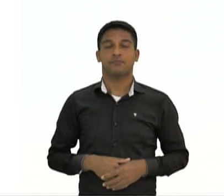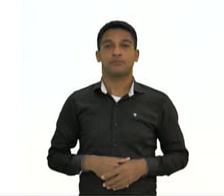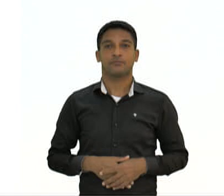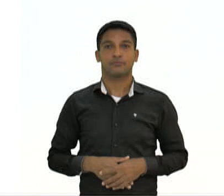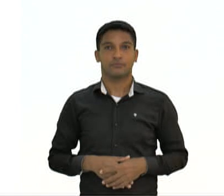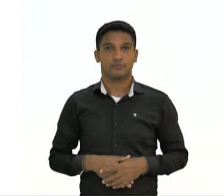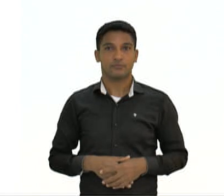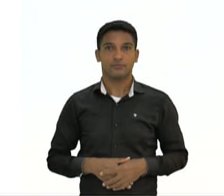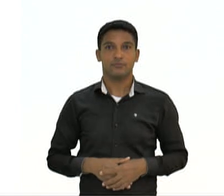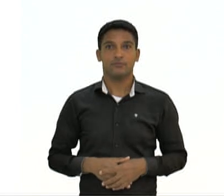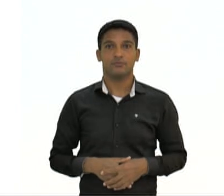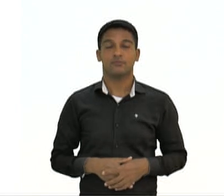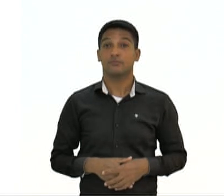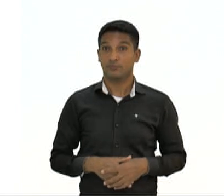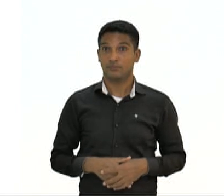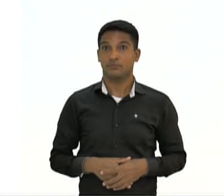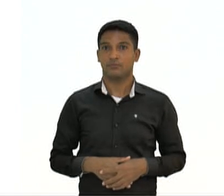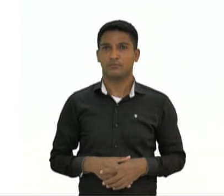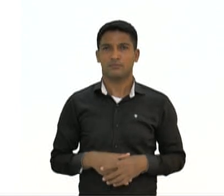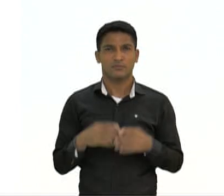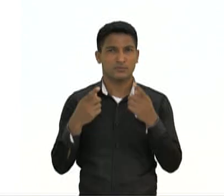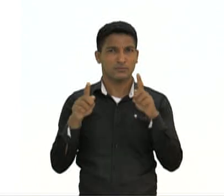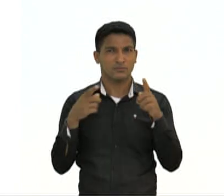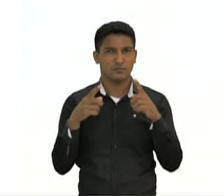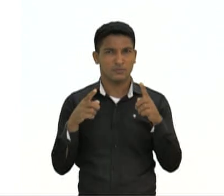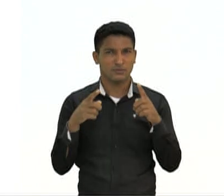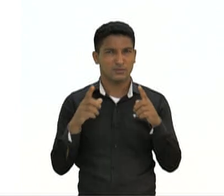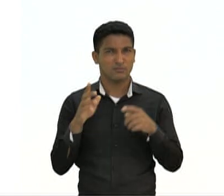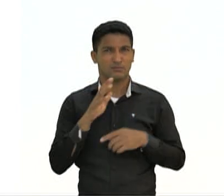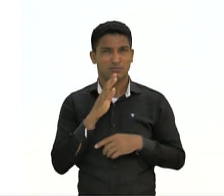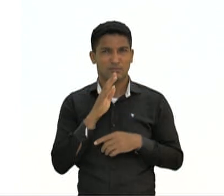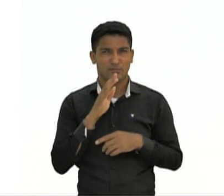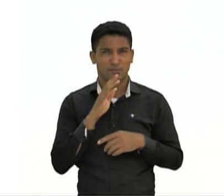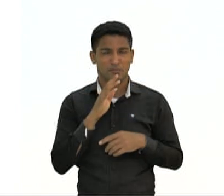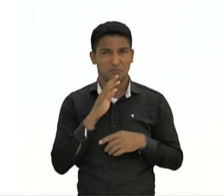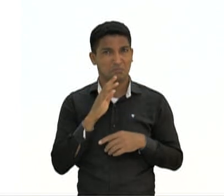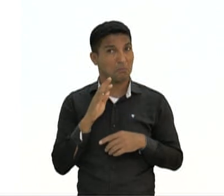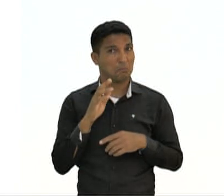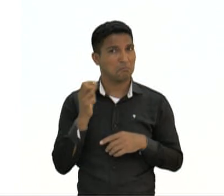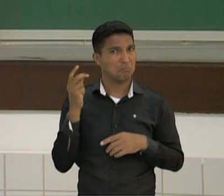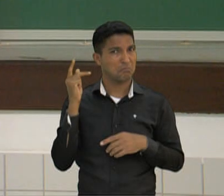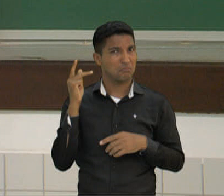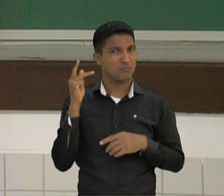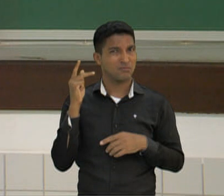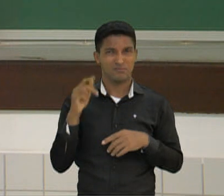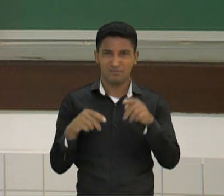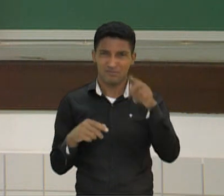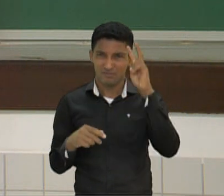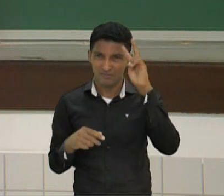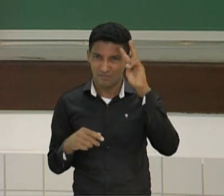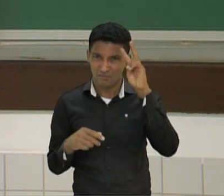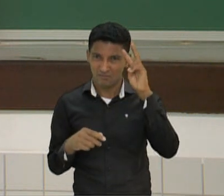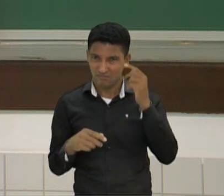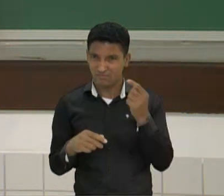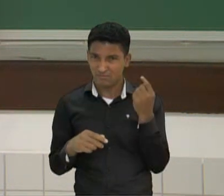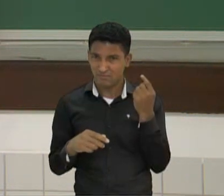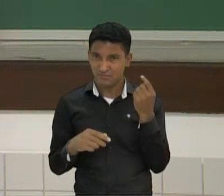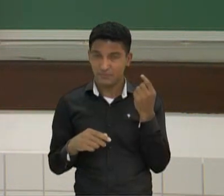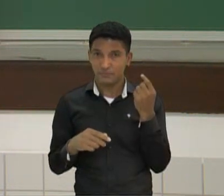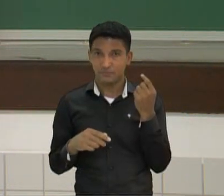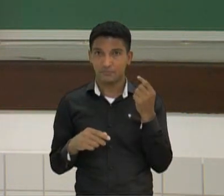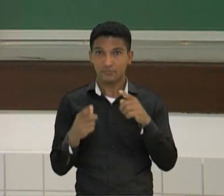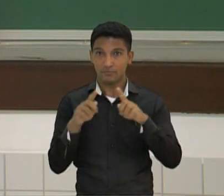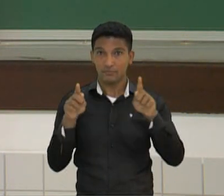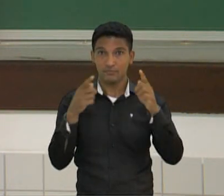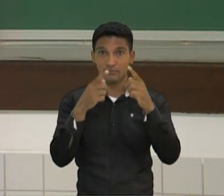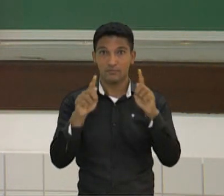mamíferos voadores, sim. Então, eu já vi essa música em algum lugar, acho que não faz muito tempo também. Vocês lembram disso? E baseando-se nessa